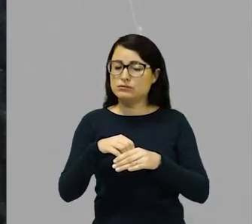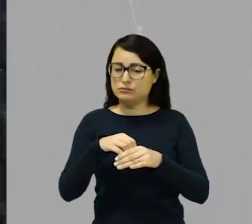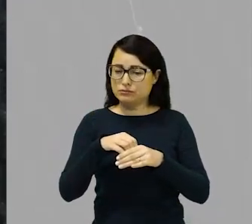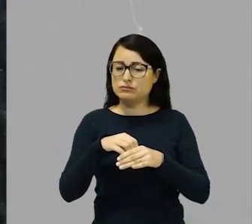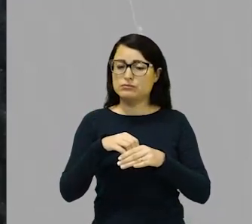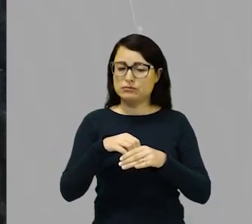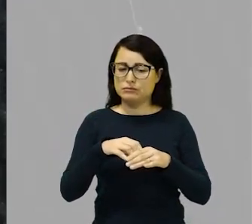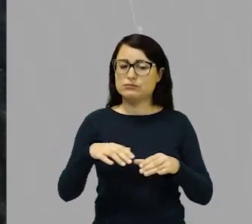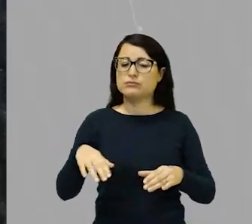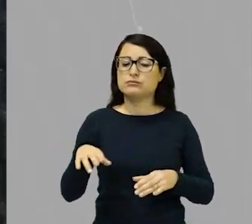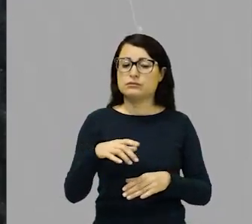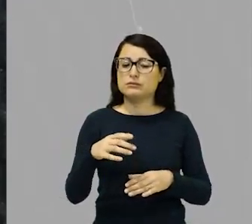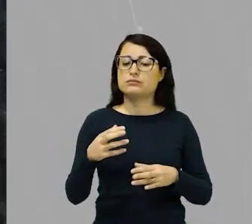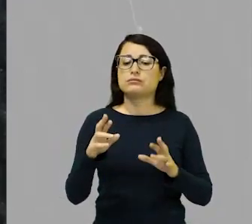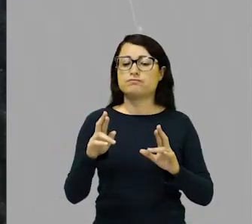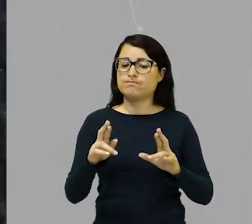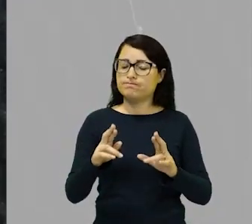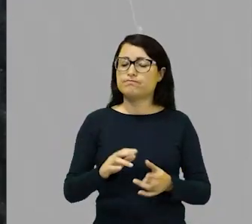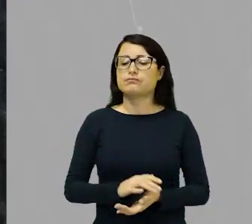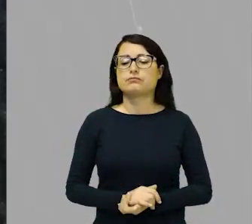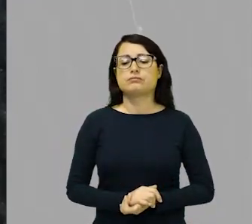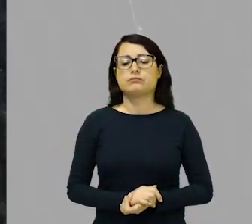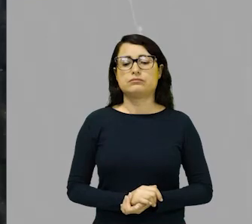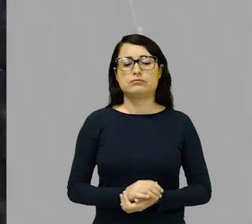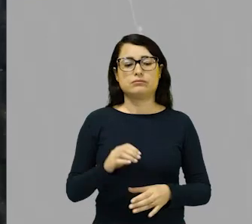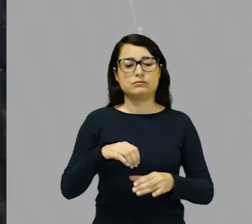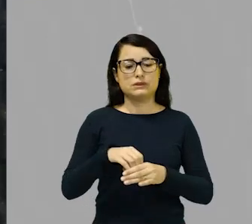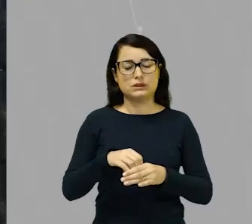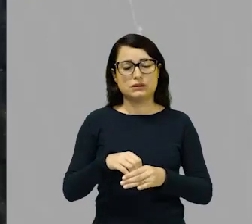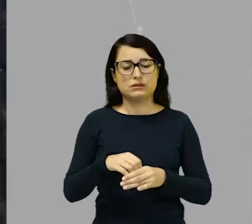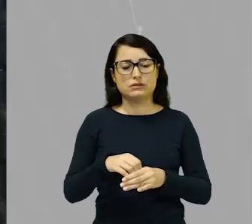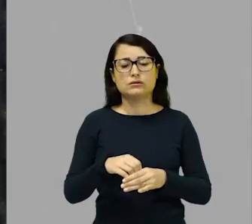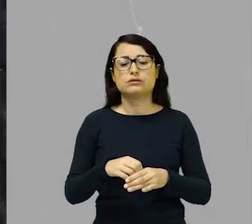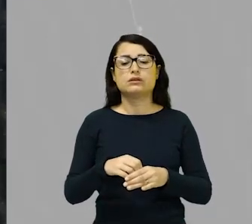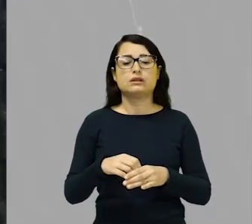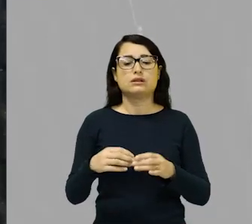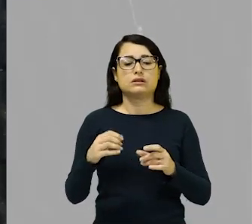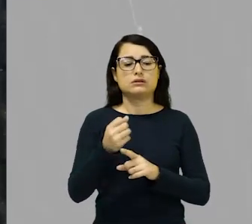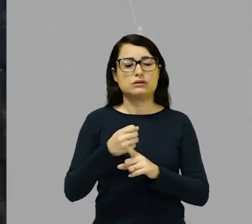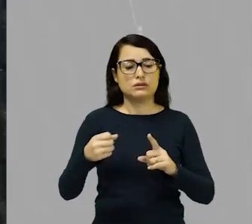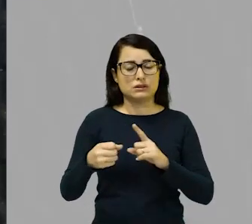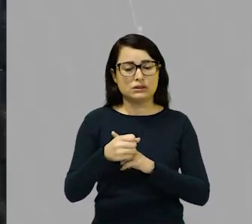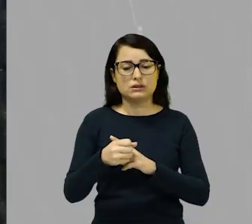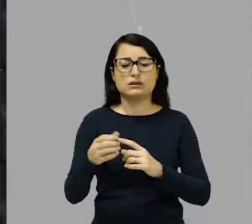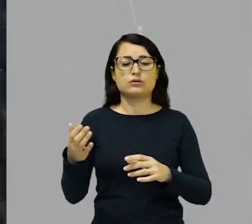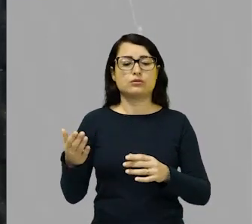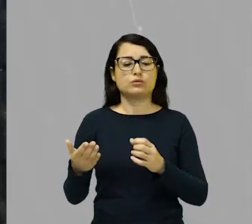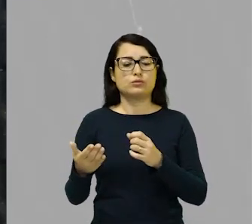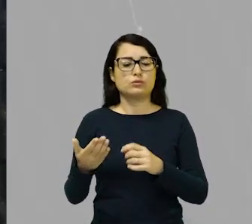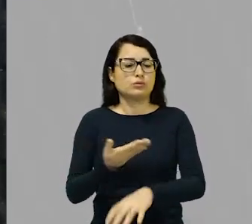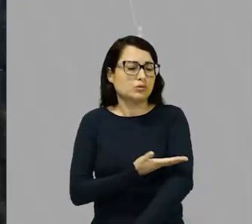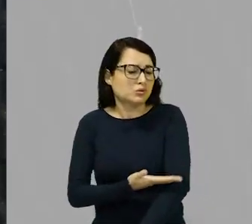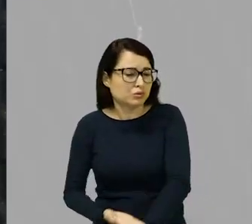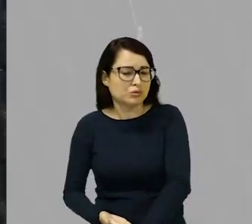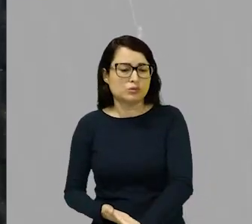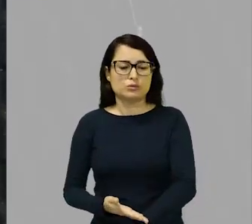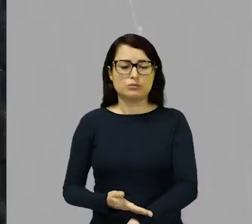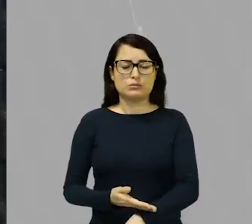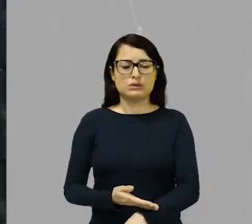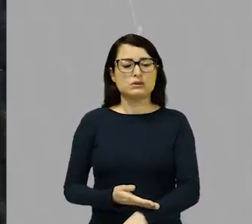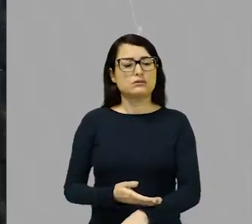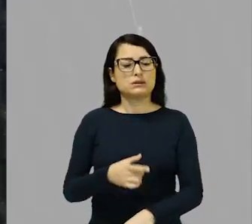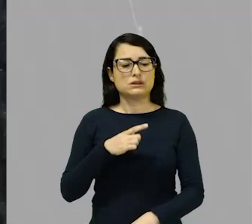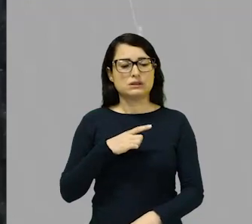também desejado pela sociedade. Por isso que os costumes, os hábitos, os valores, até mesmo as